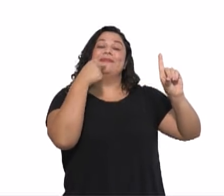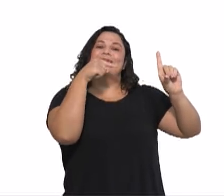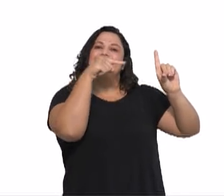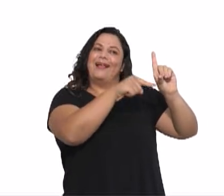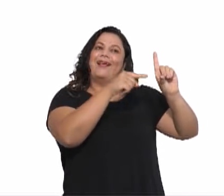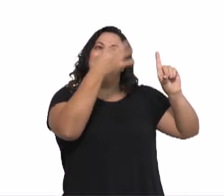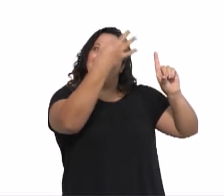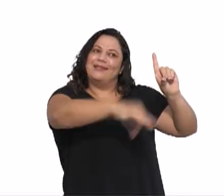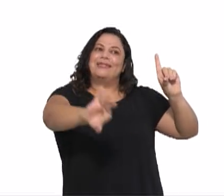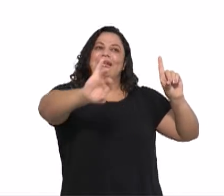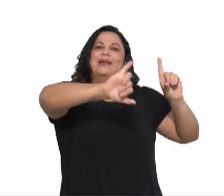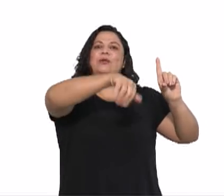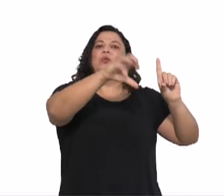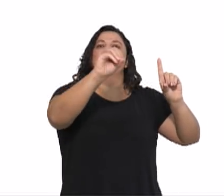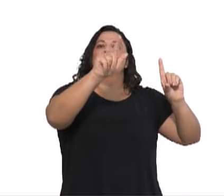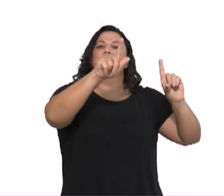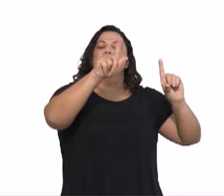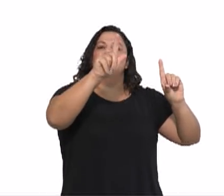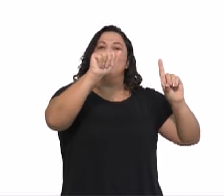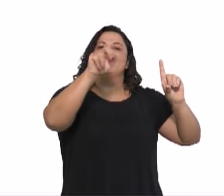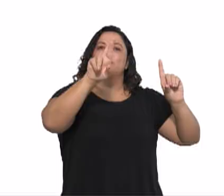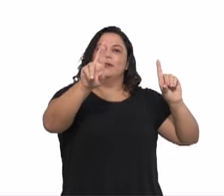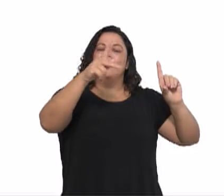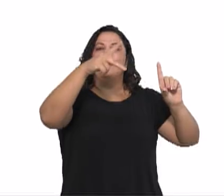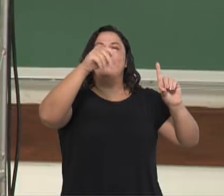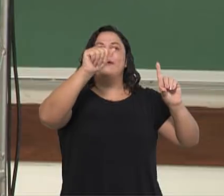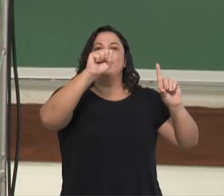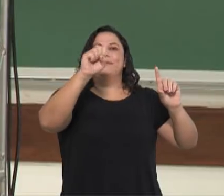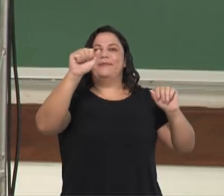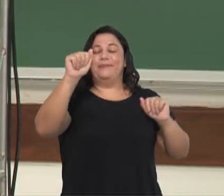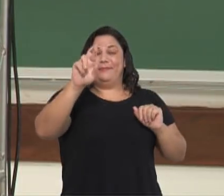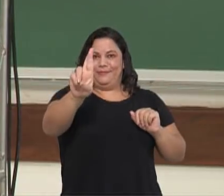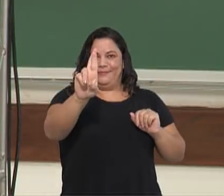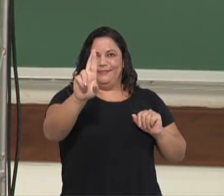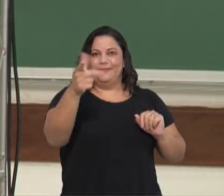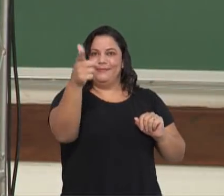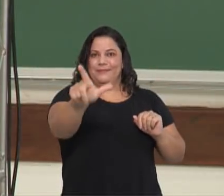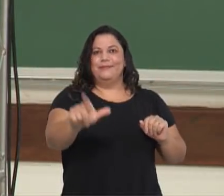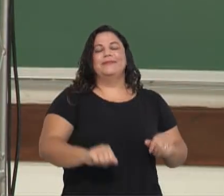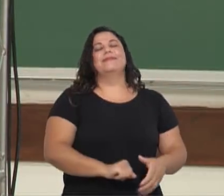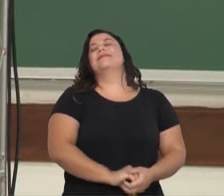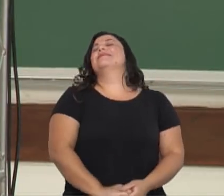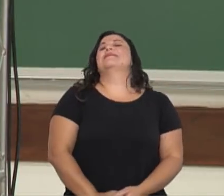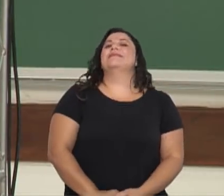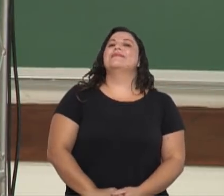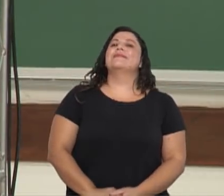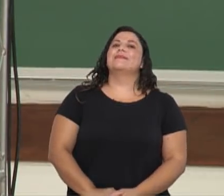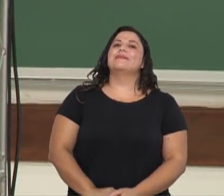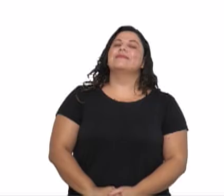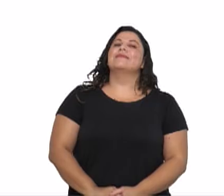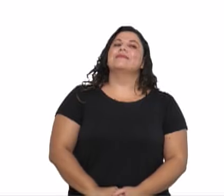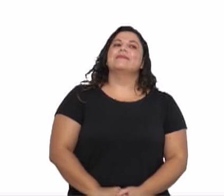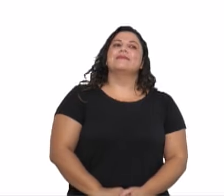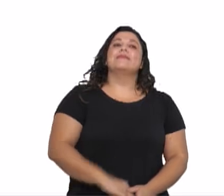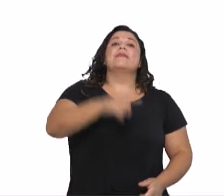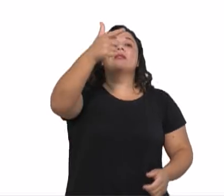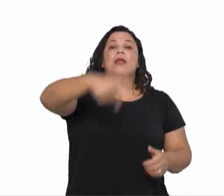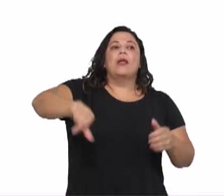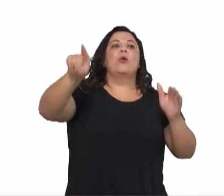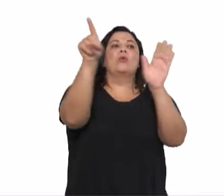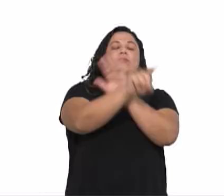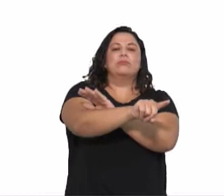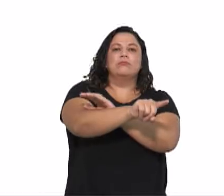Acertou? Quem colocou jogar, passar. Tá? Próxima questão. Na